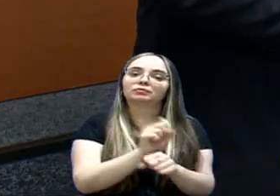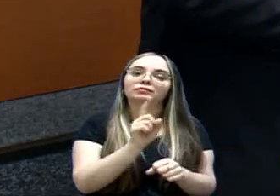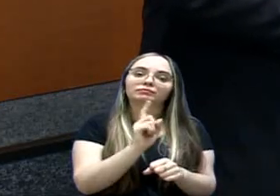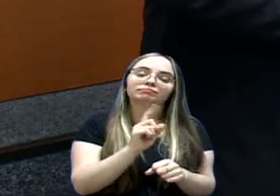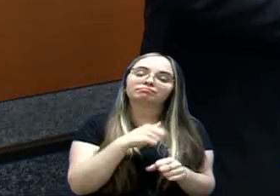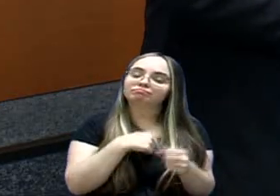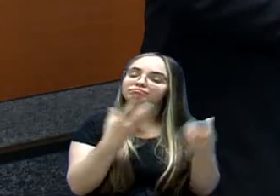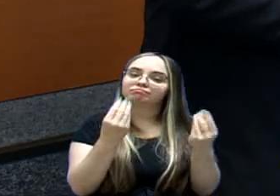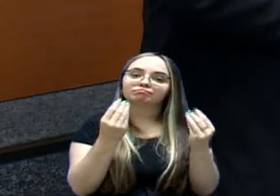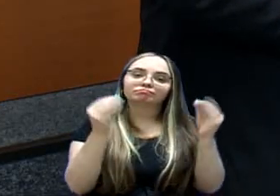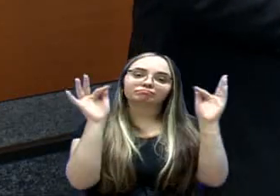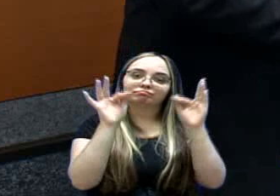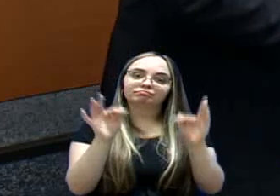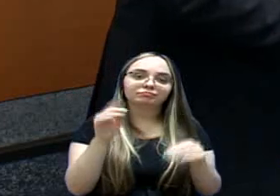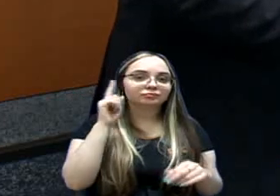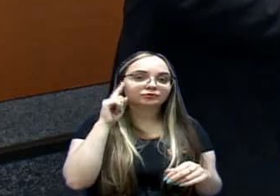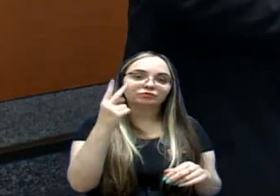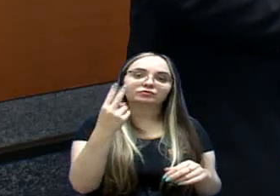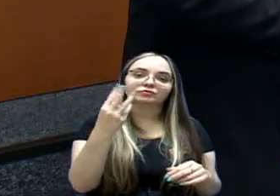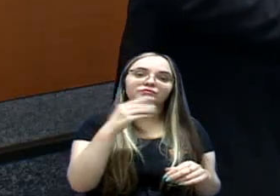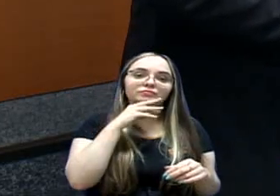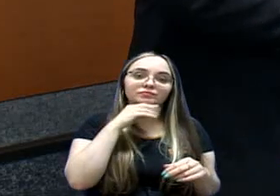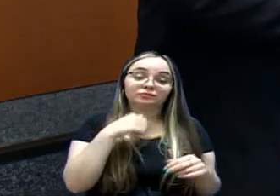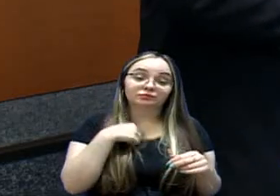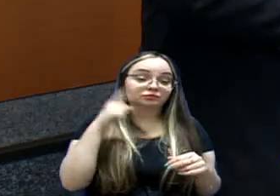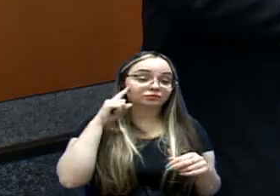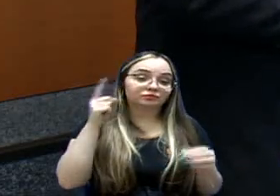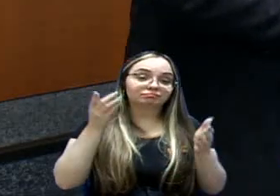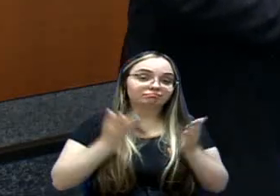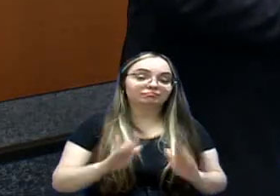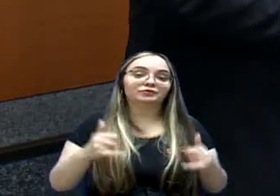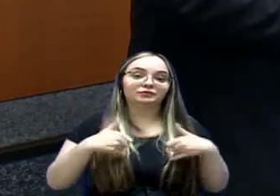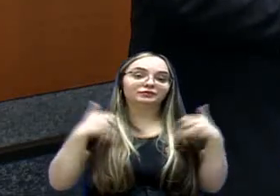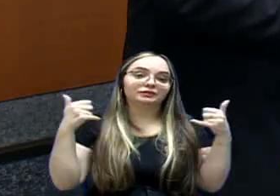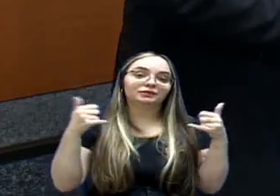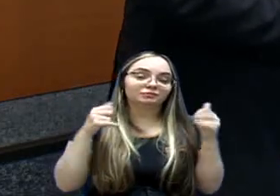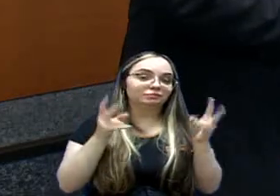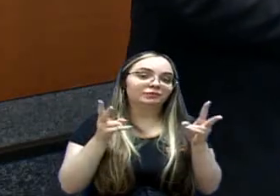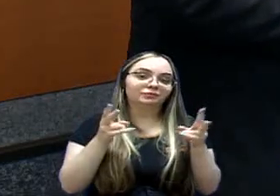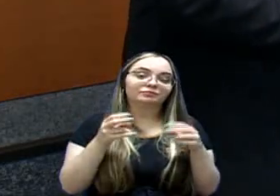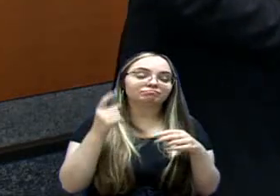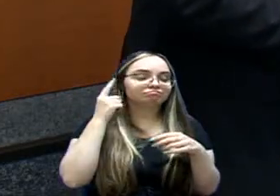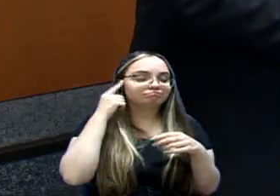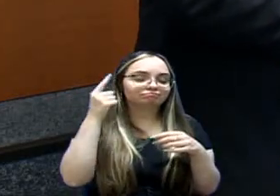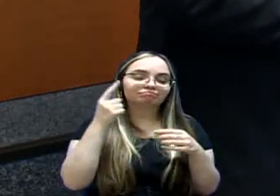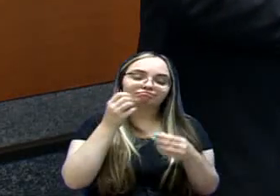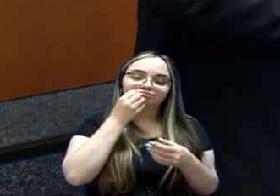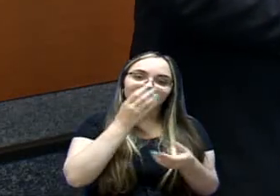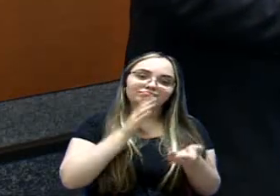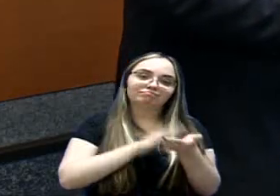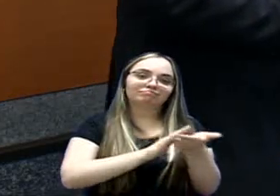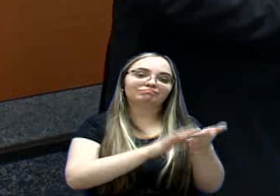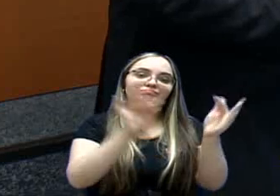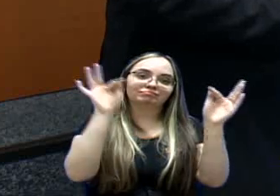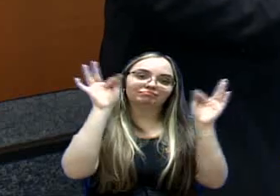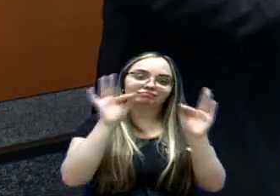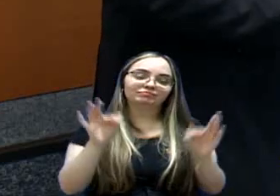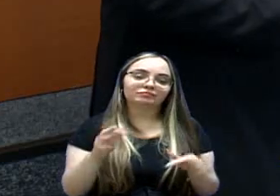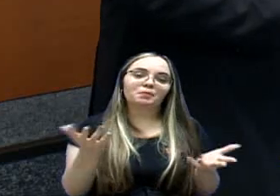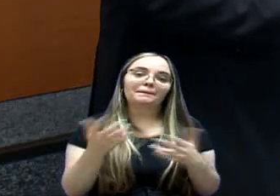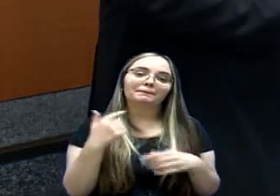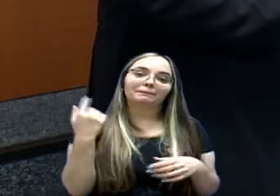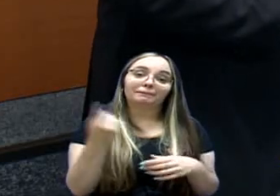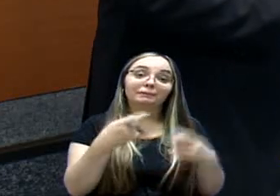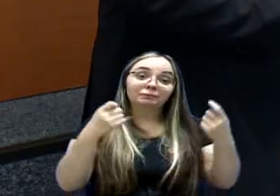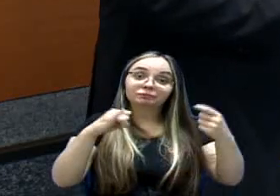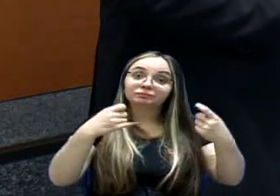muito feliz pelo dia, ainda dia 23 de março, o dia do meu nascimento. Fico muito feliz também pelo dia. E aqui estamos, o que